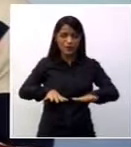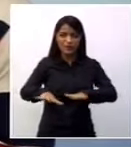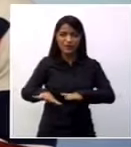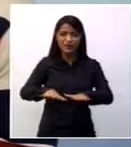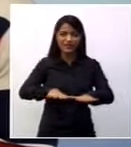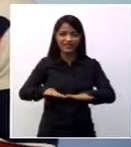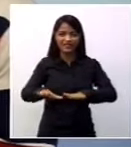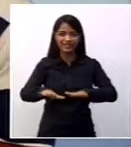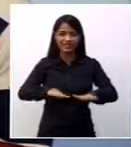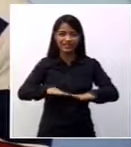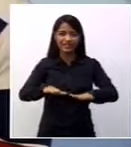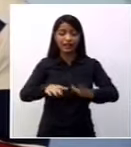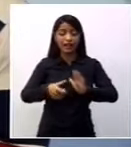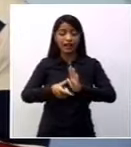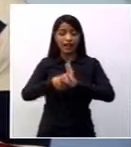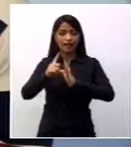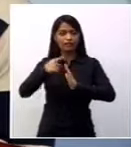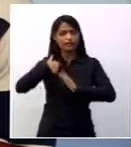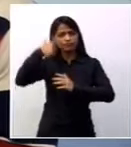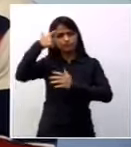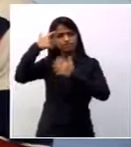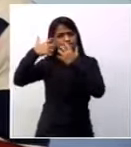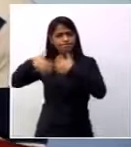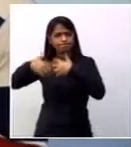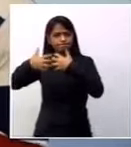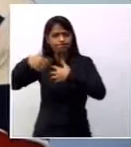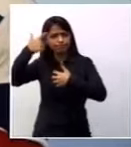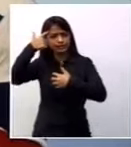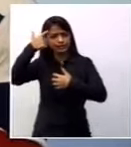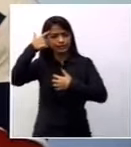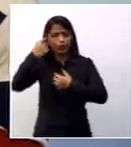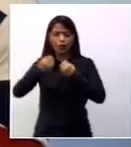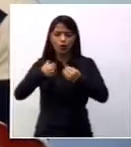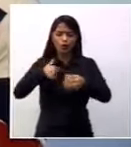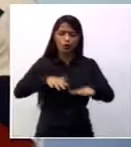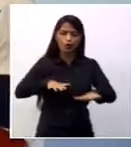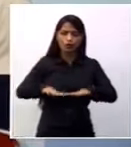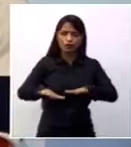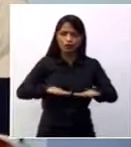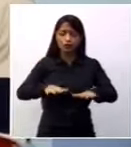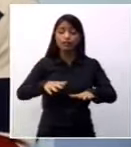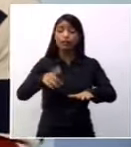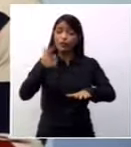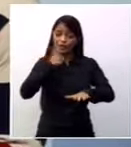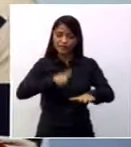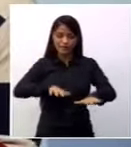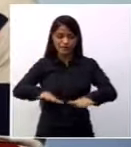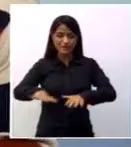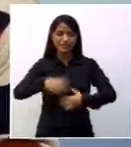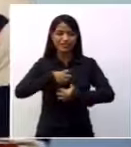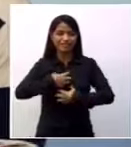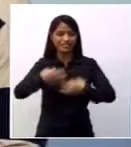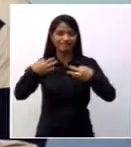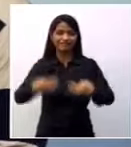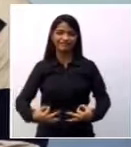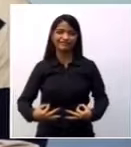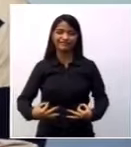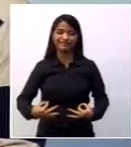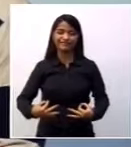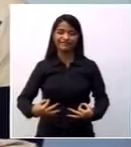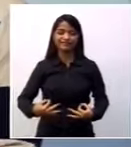começa a pensar nos movimentos, você começa a realizar aqueles movimentos de maneira adequada, tá? Fora